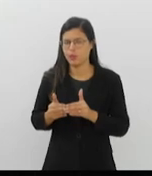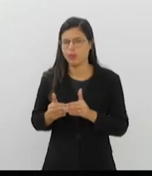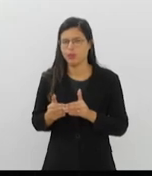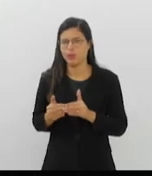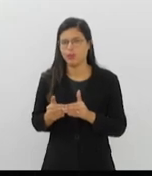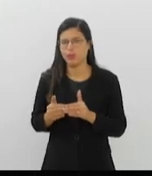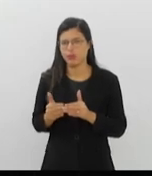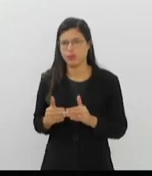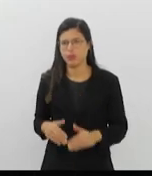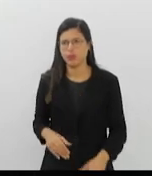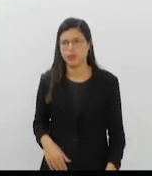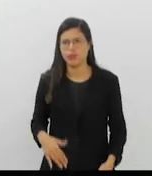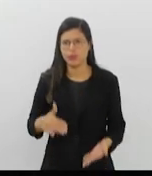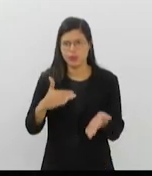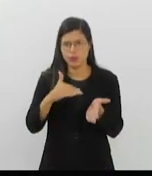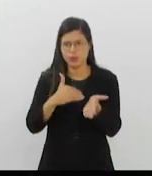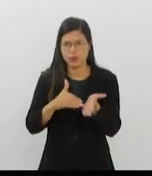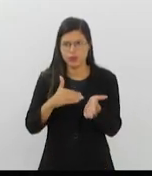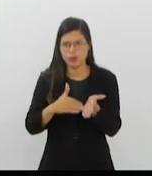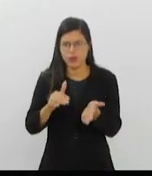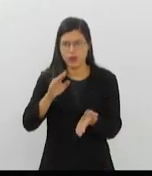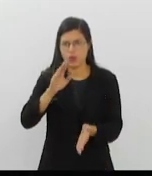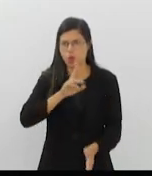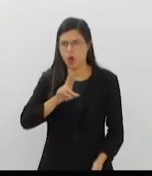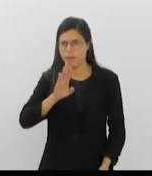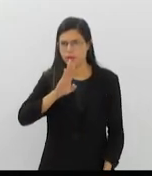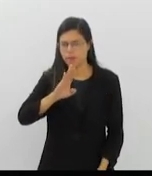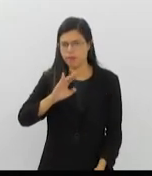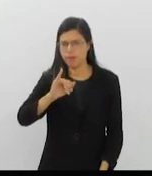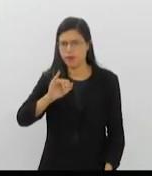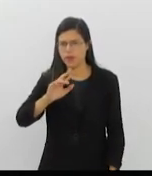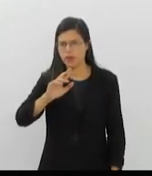afastamento do secretário Bira Marques